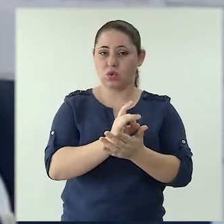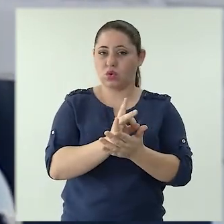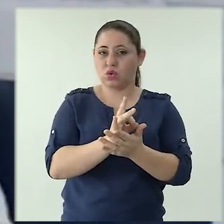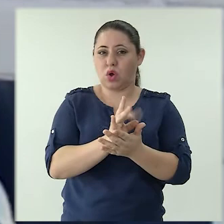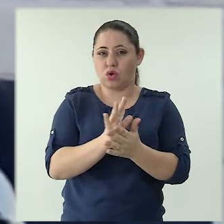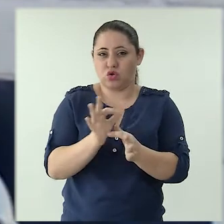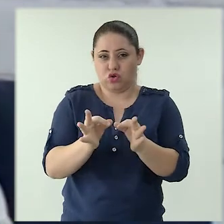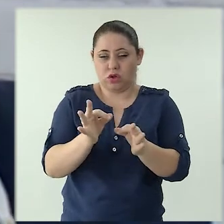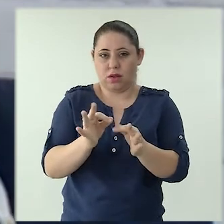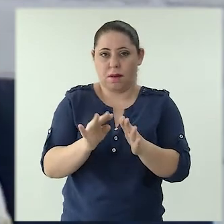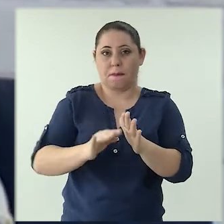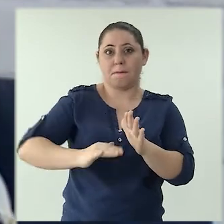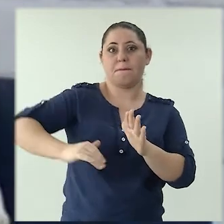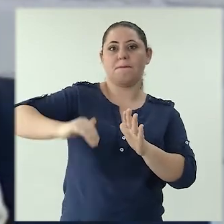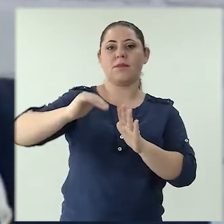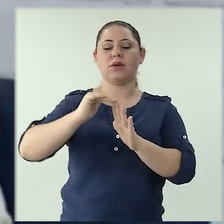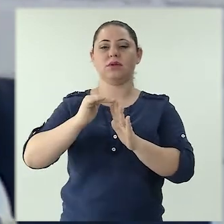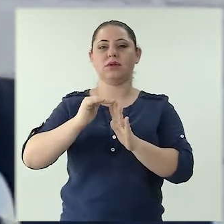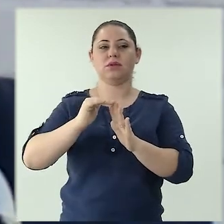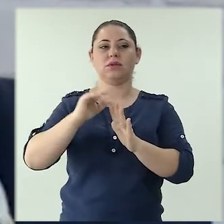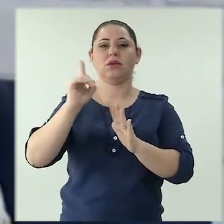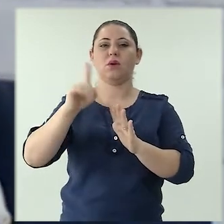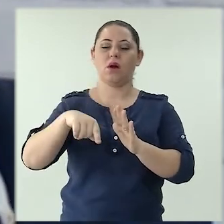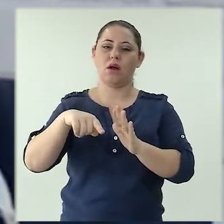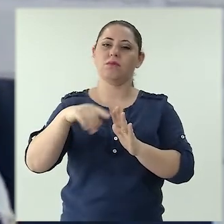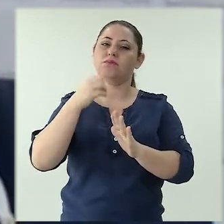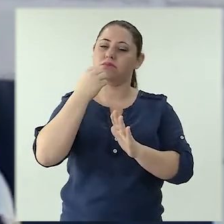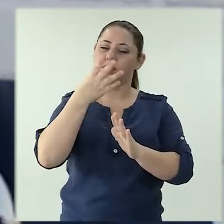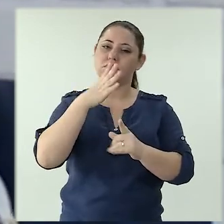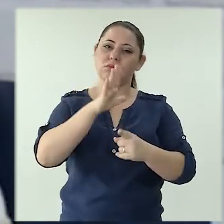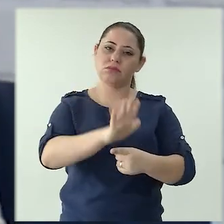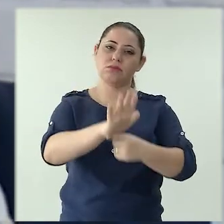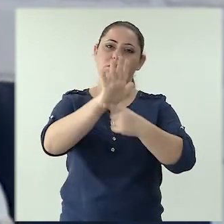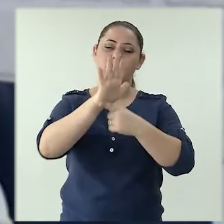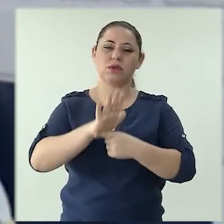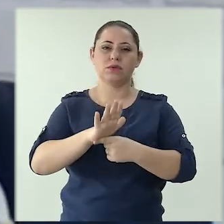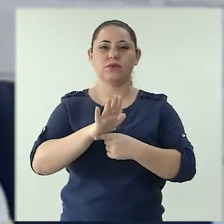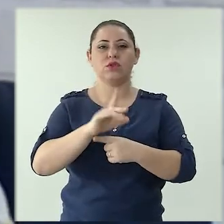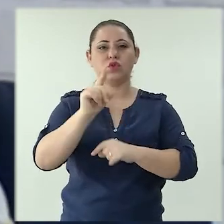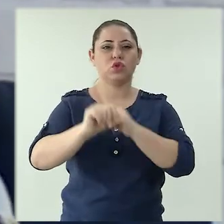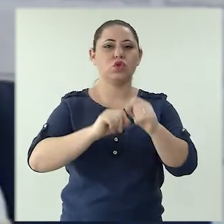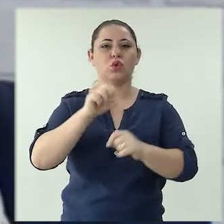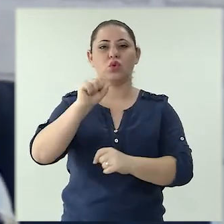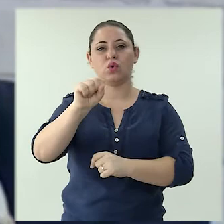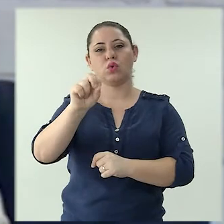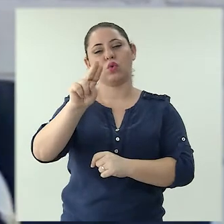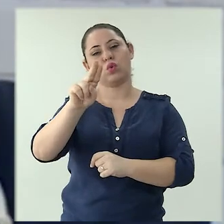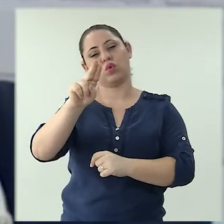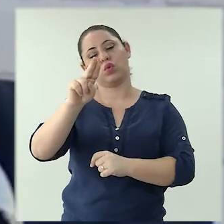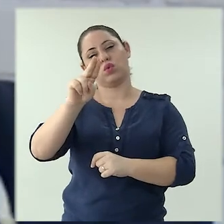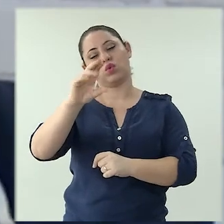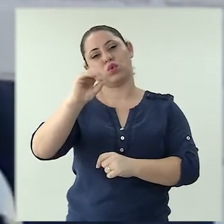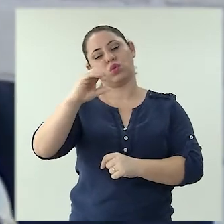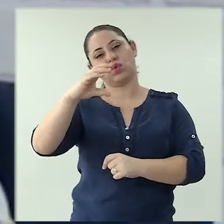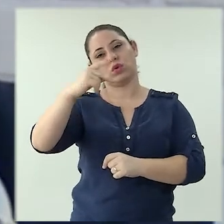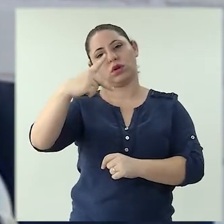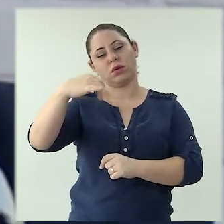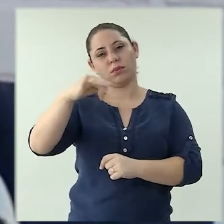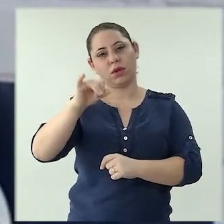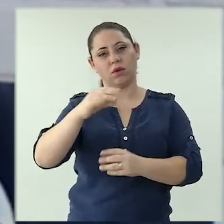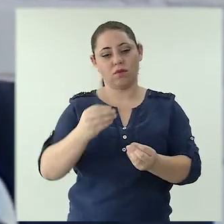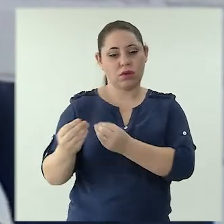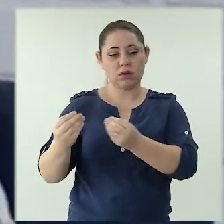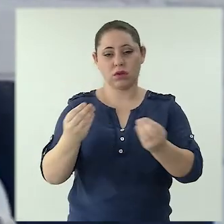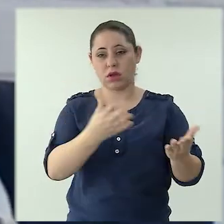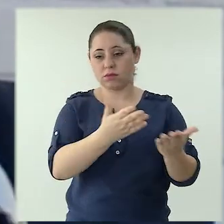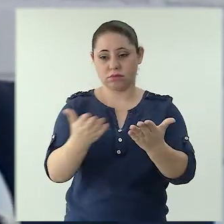maior do que esse. Então, compensa-se pelos benefícios que o uso capião extrajudicial vai proporcionar para